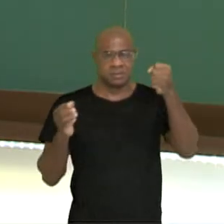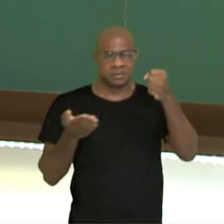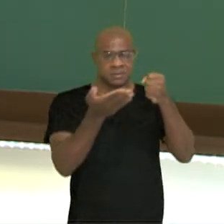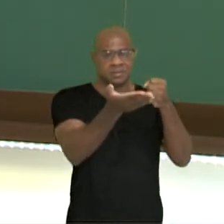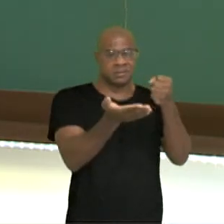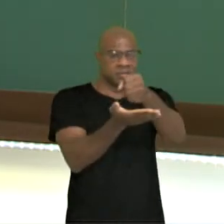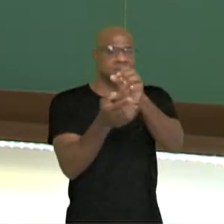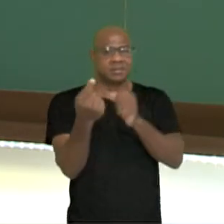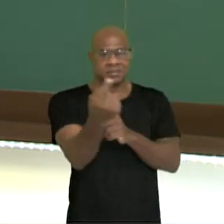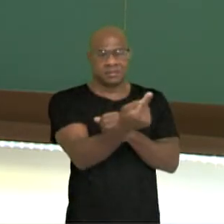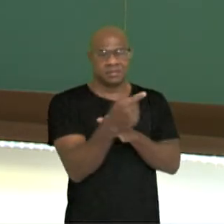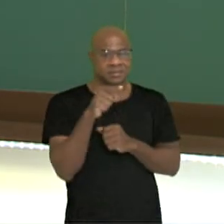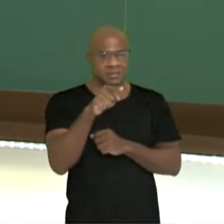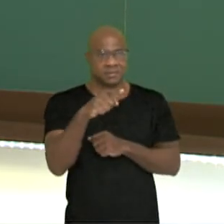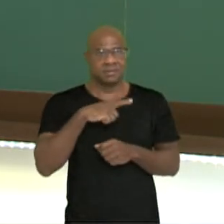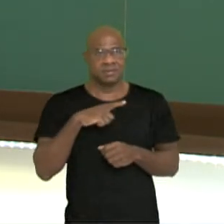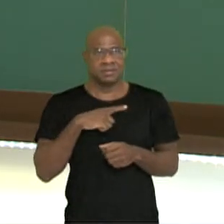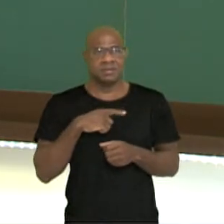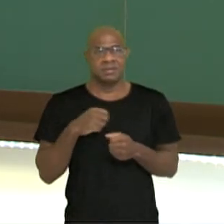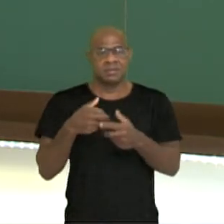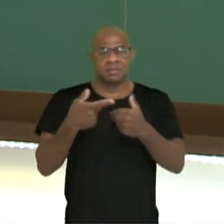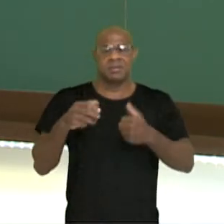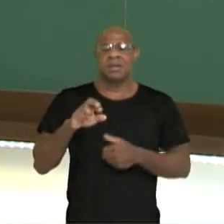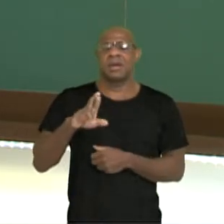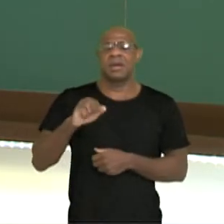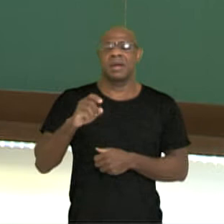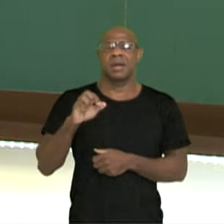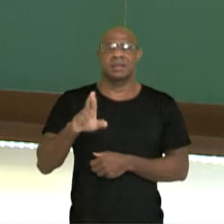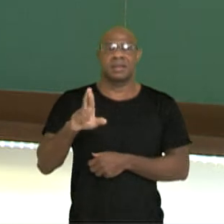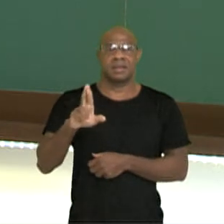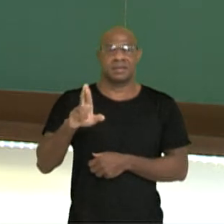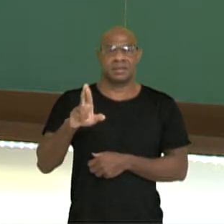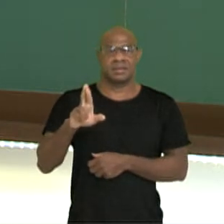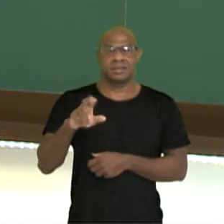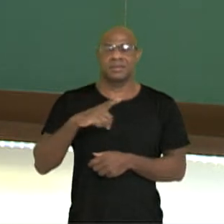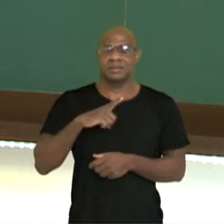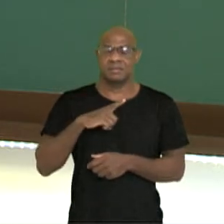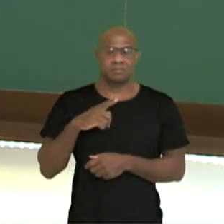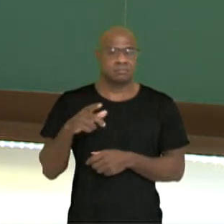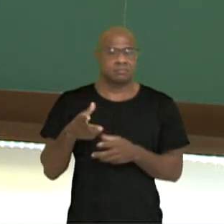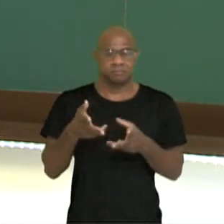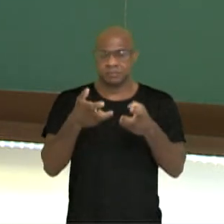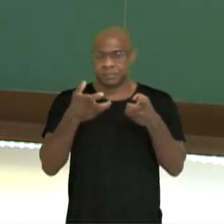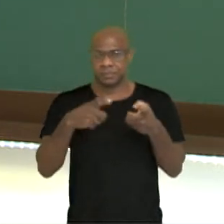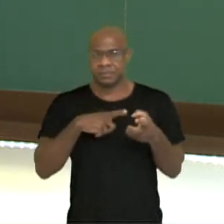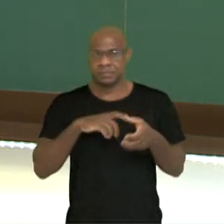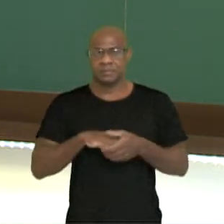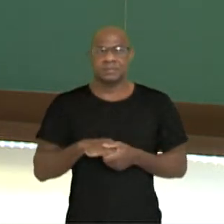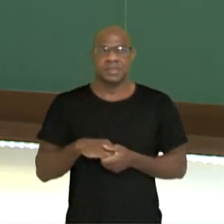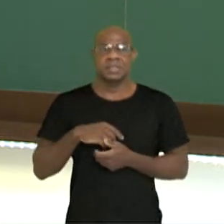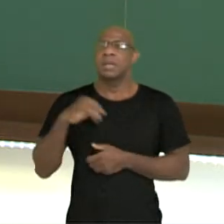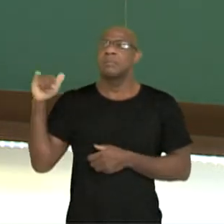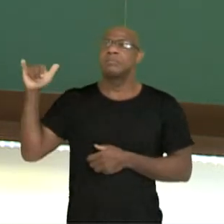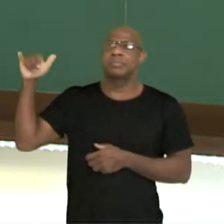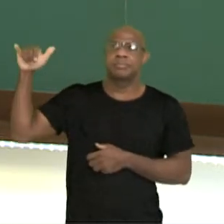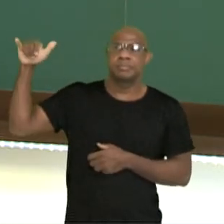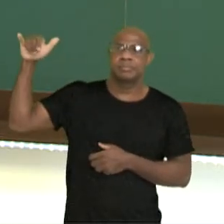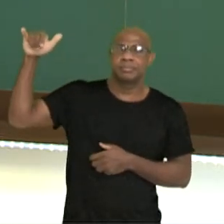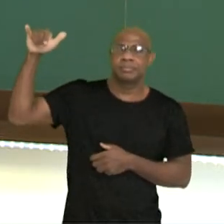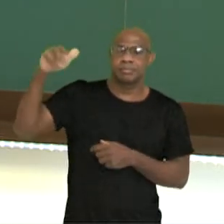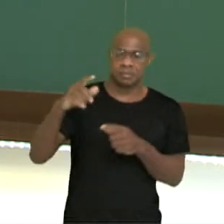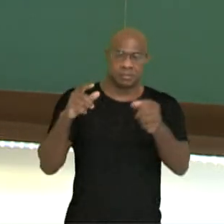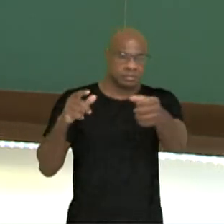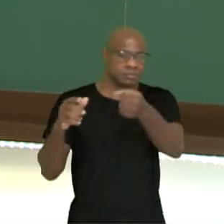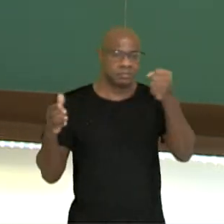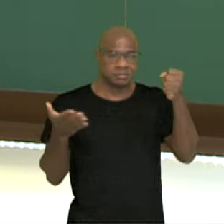né, elementos por meio de radares, né? Depois houve essa aplicação aí para aquecimento de comida, água, essas